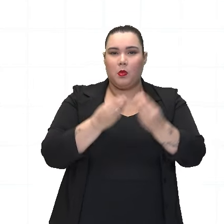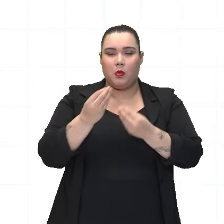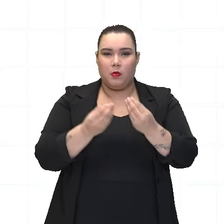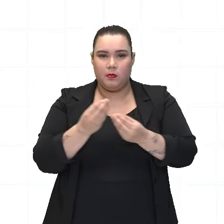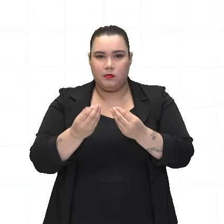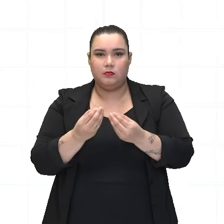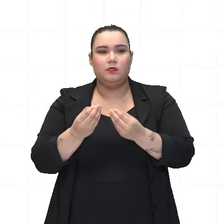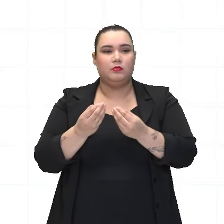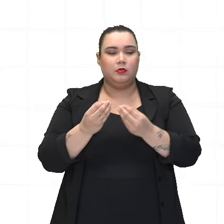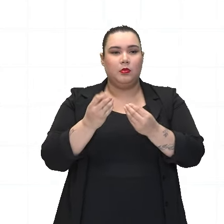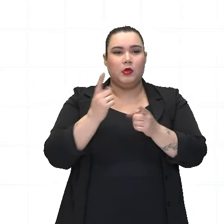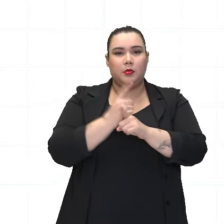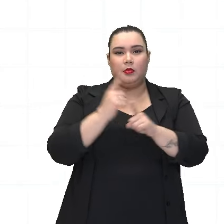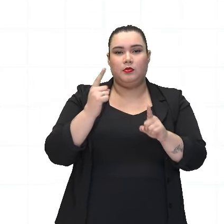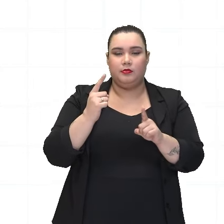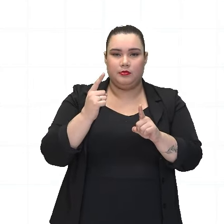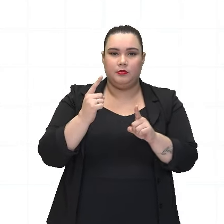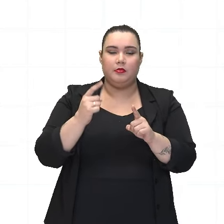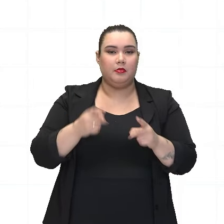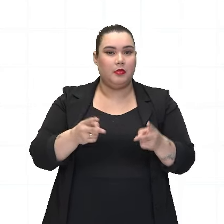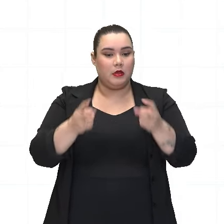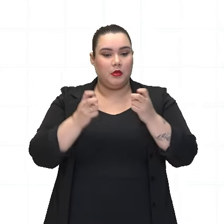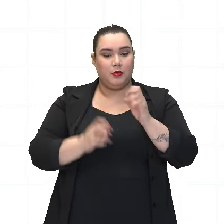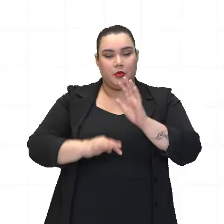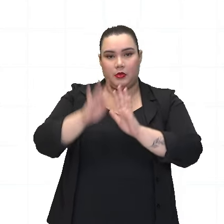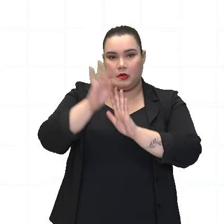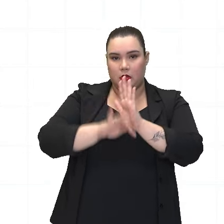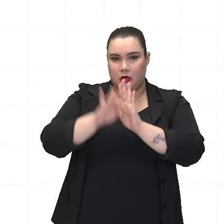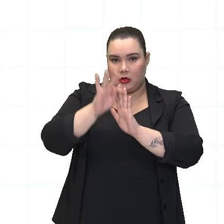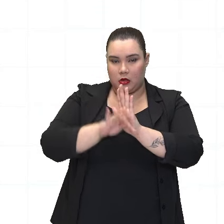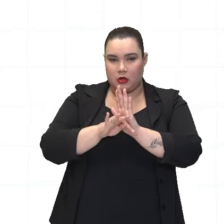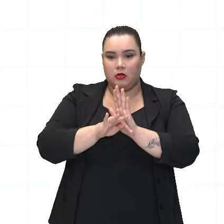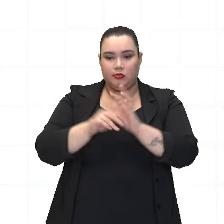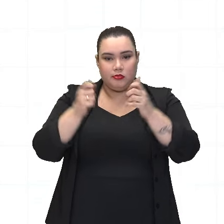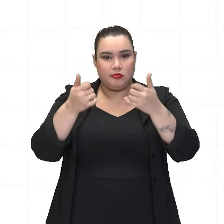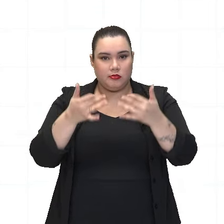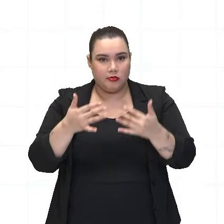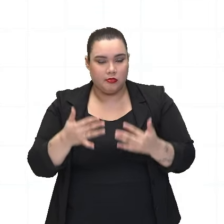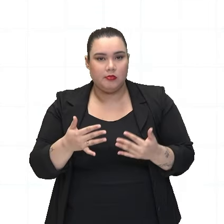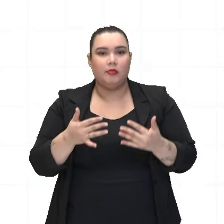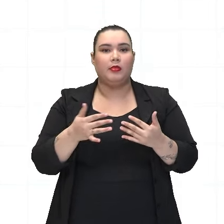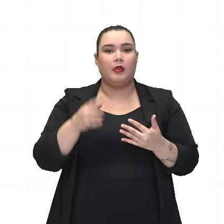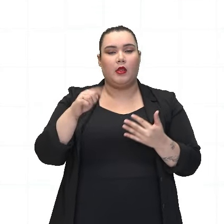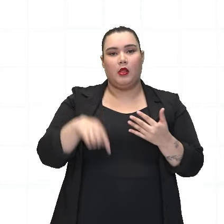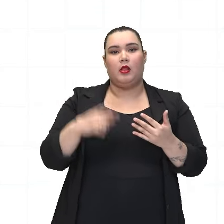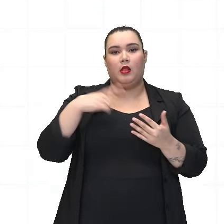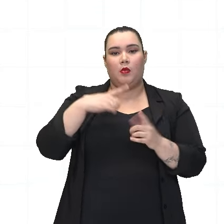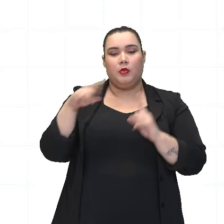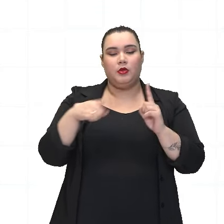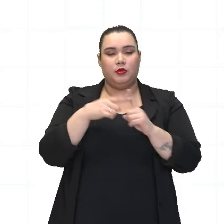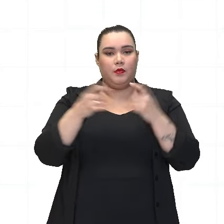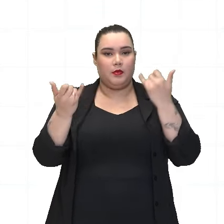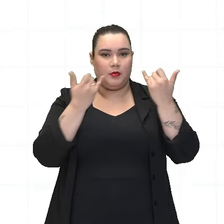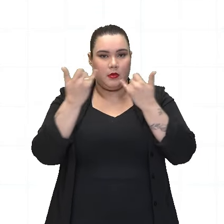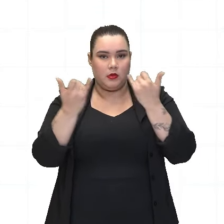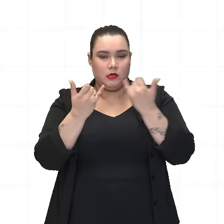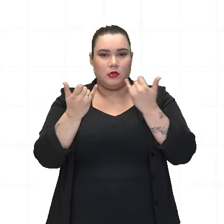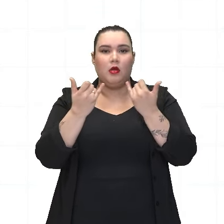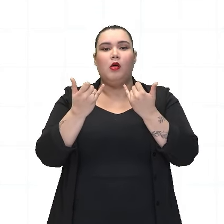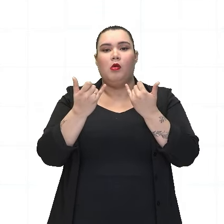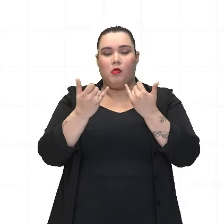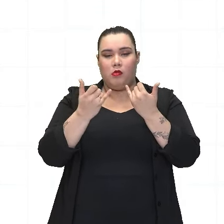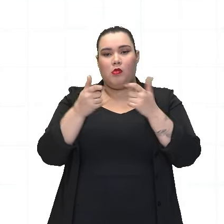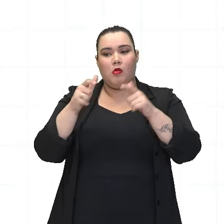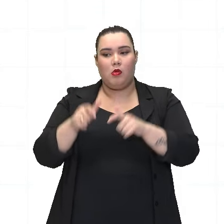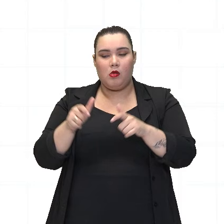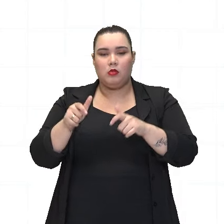ser encontradas. Percebam que o texto, esse verbete de enciclopédia, ele busca informações em fontes confiáveis, certo? Ele